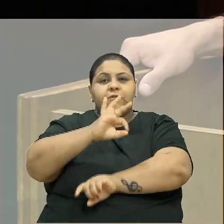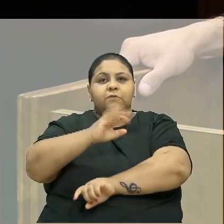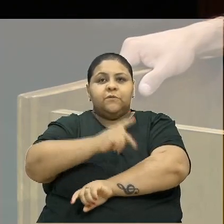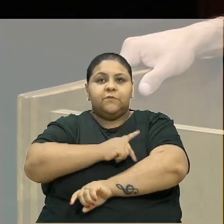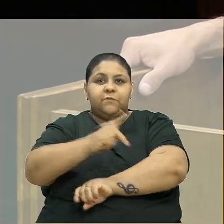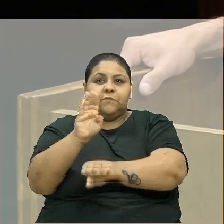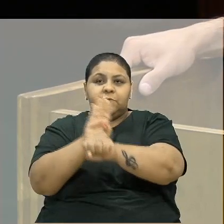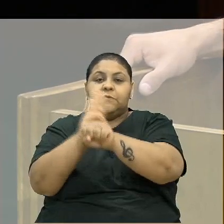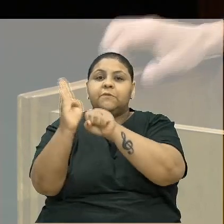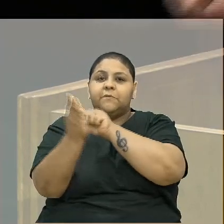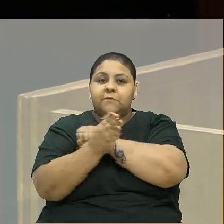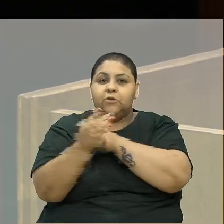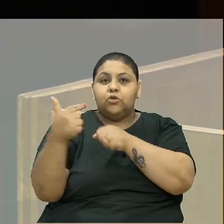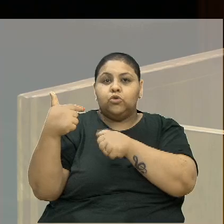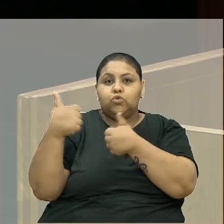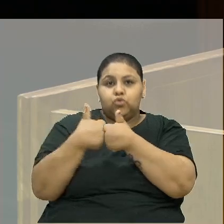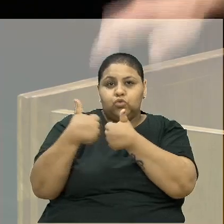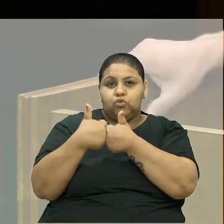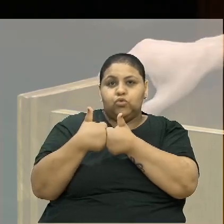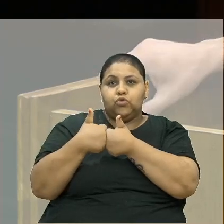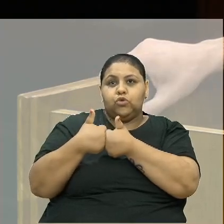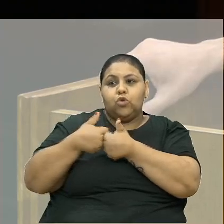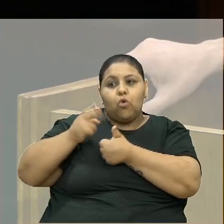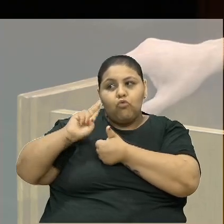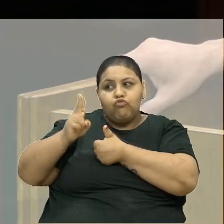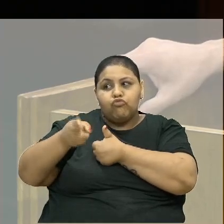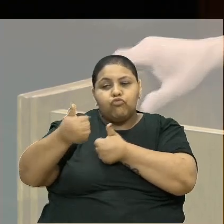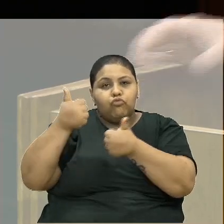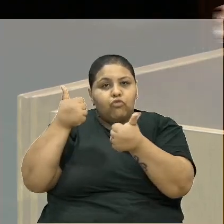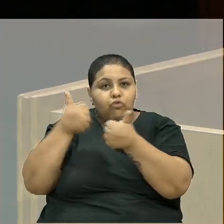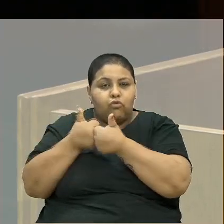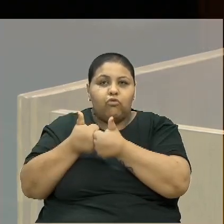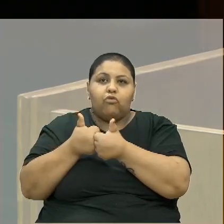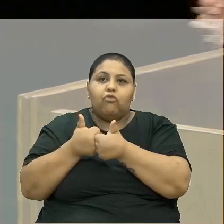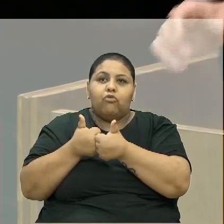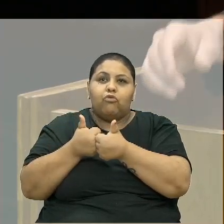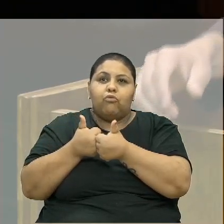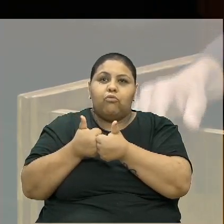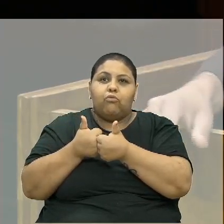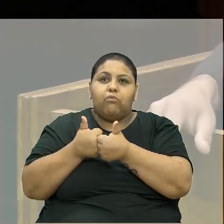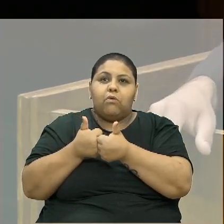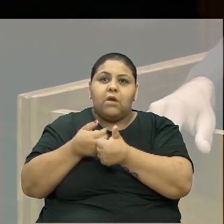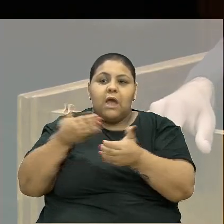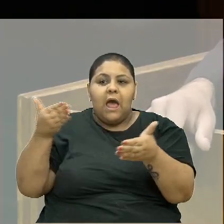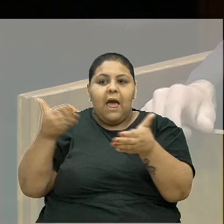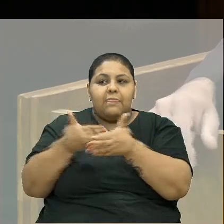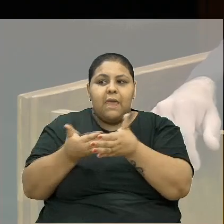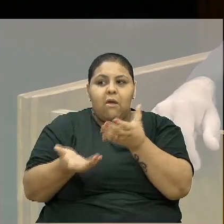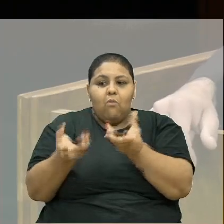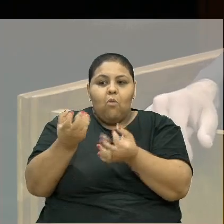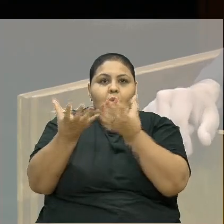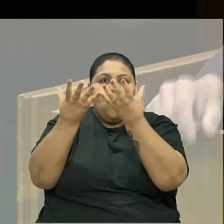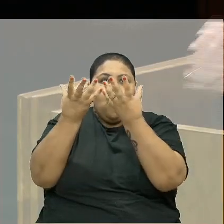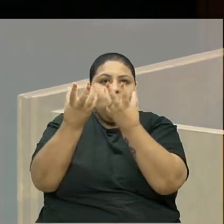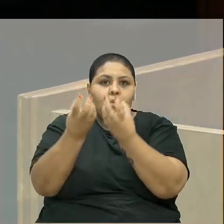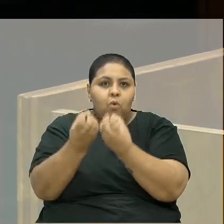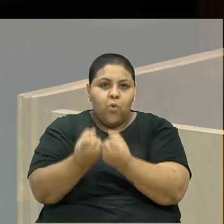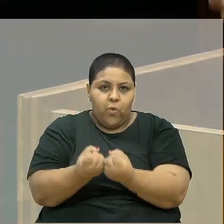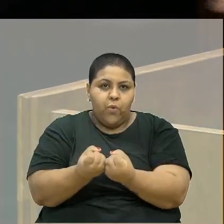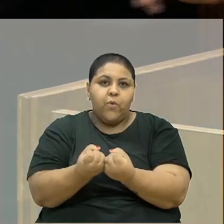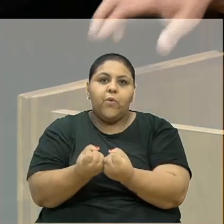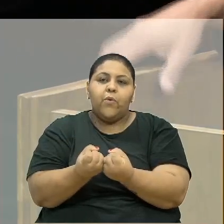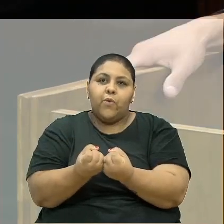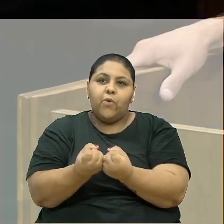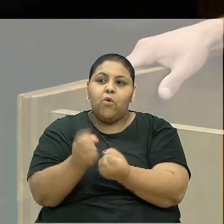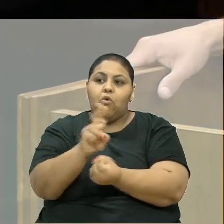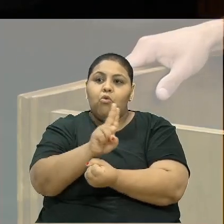Justina, que estava junto comigo, e não arredemos o pé enquanto não foi feito ali junto da Defesa Civil, pegar os